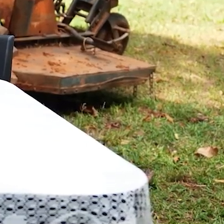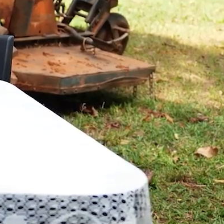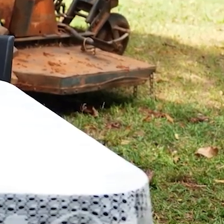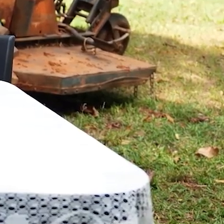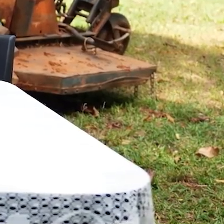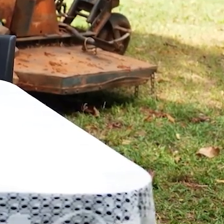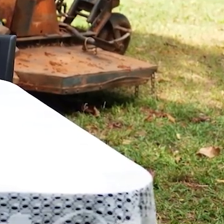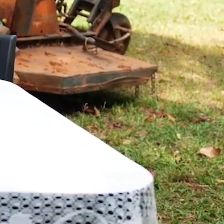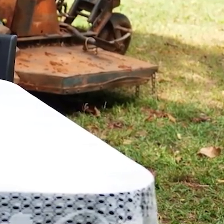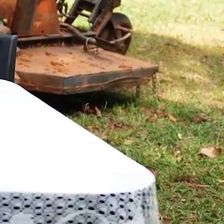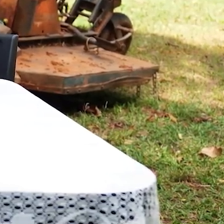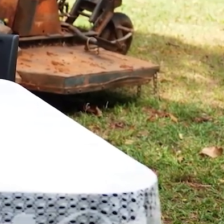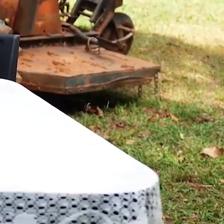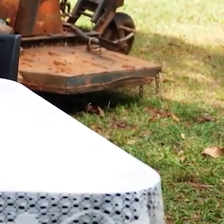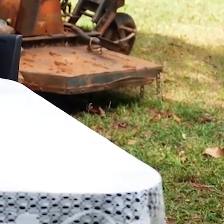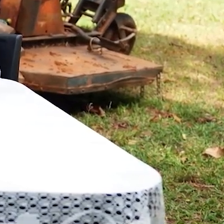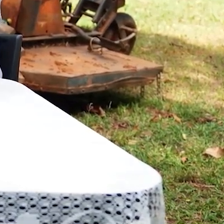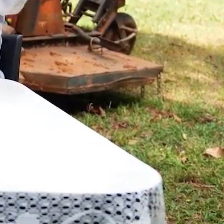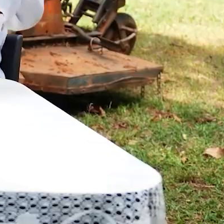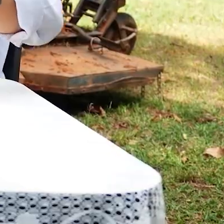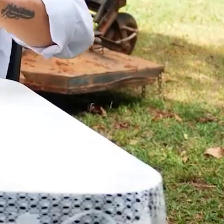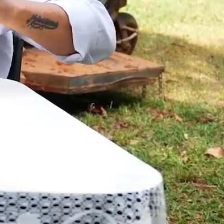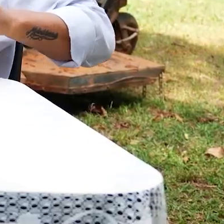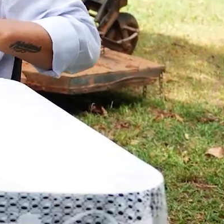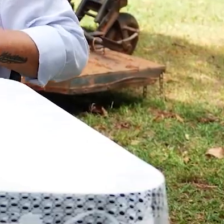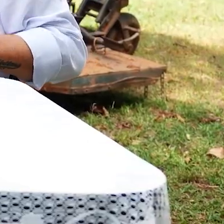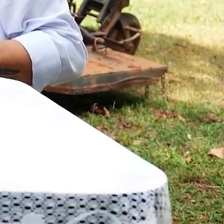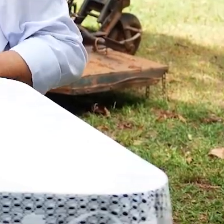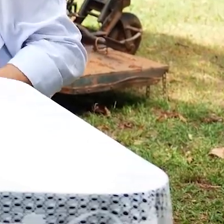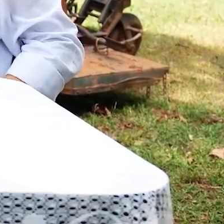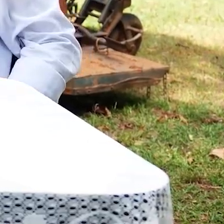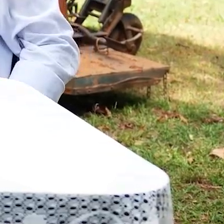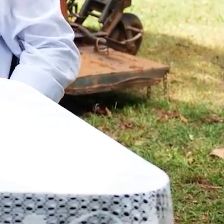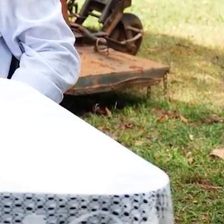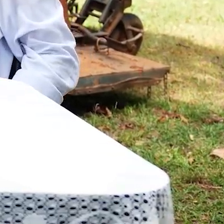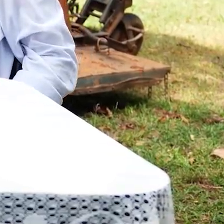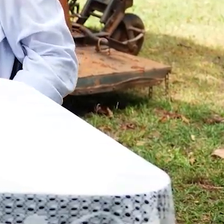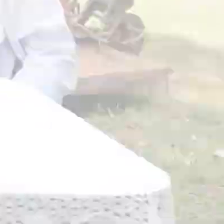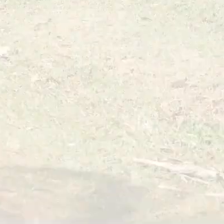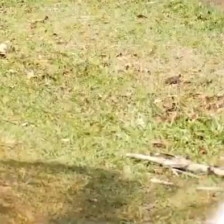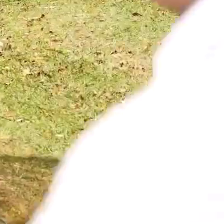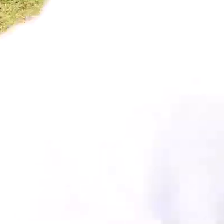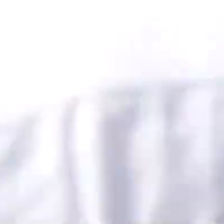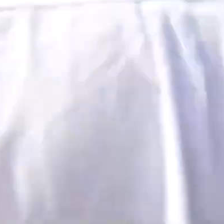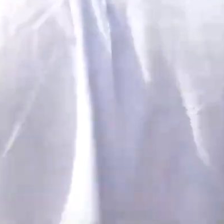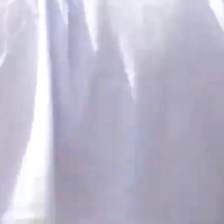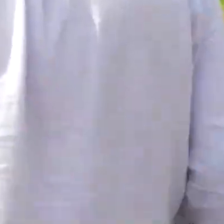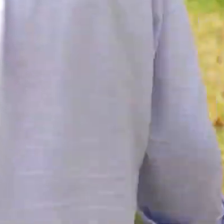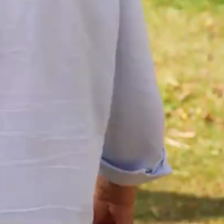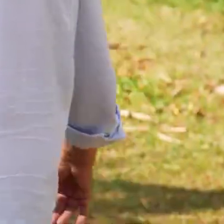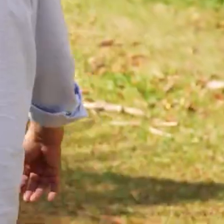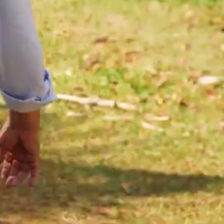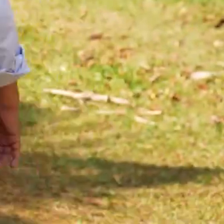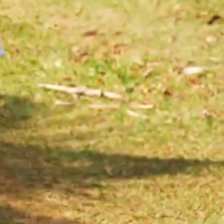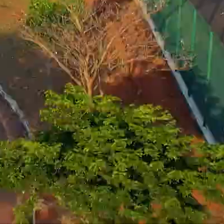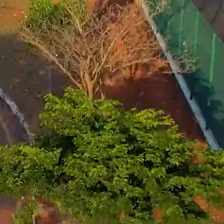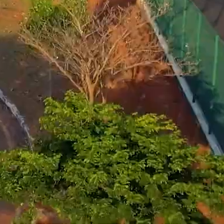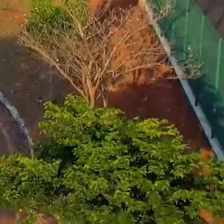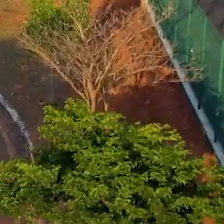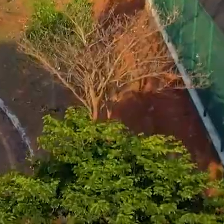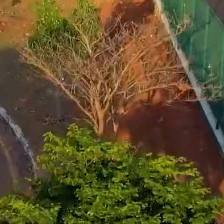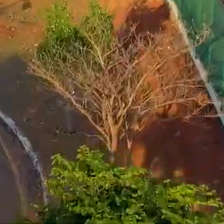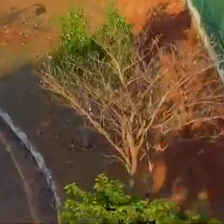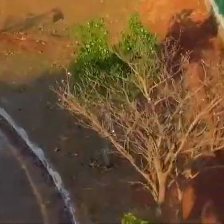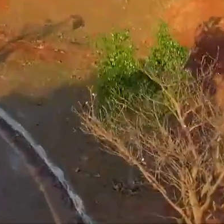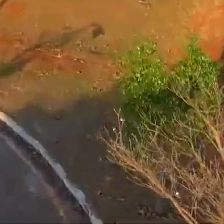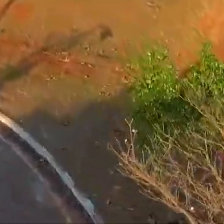ideias. Com certeza, Vitor Hugo. Então, bora prosear. Bora prosear. Toda pessoa é múltipla. Suas